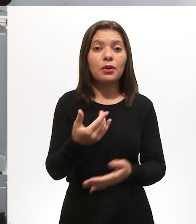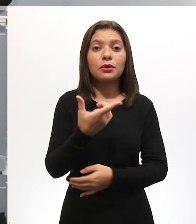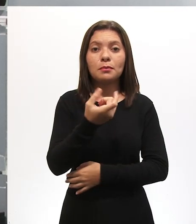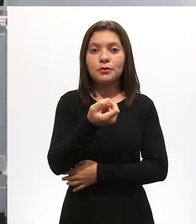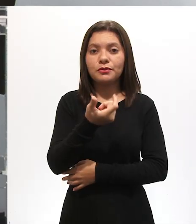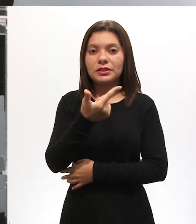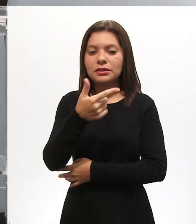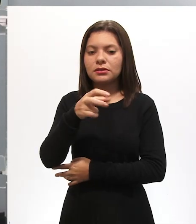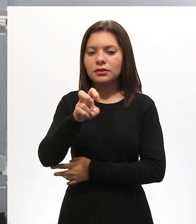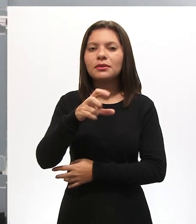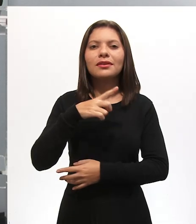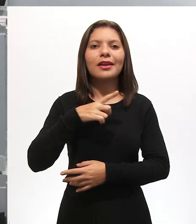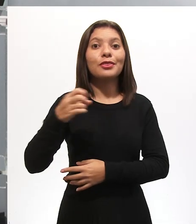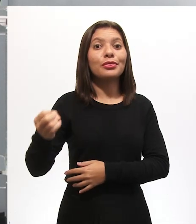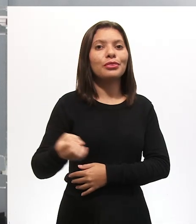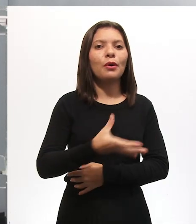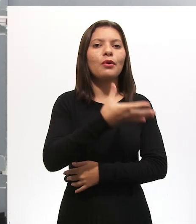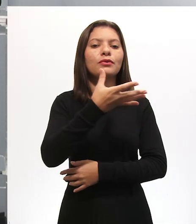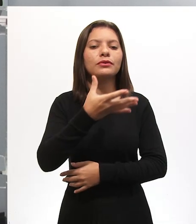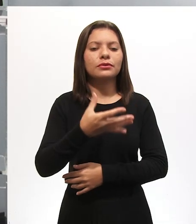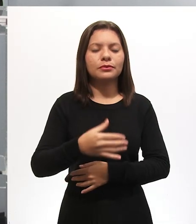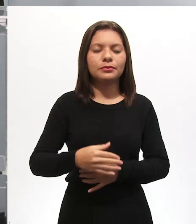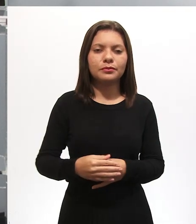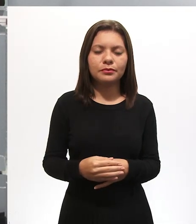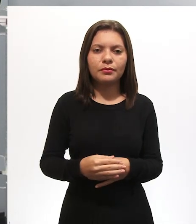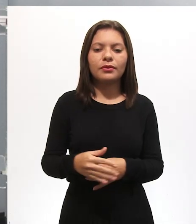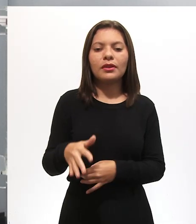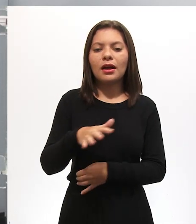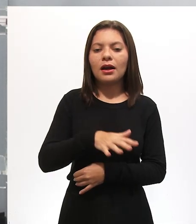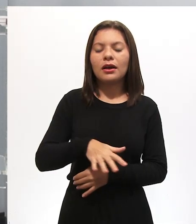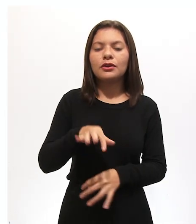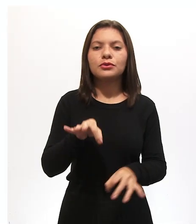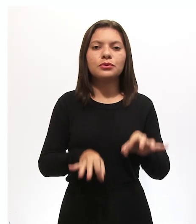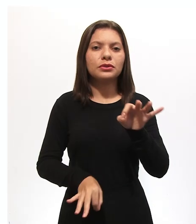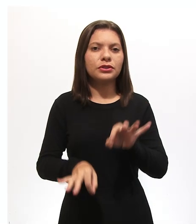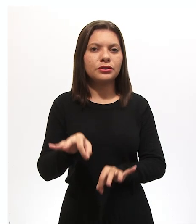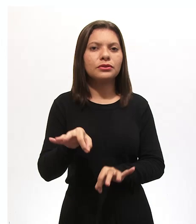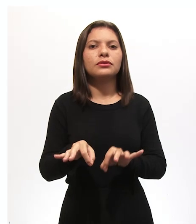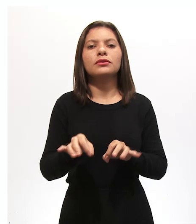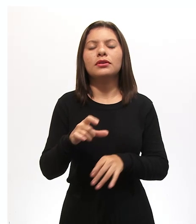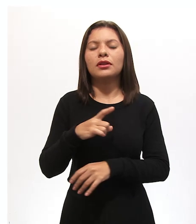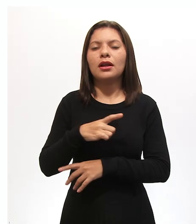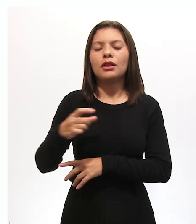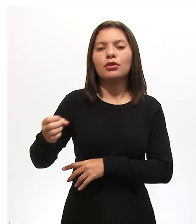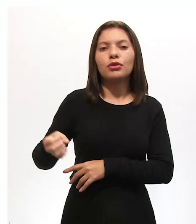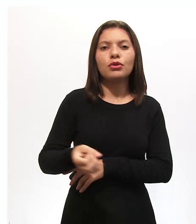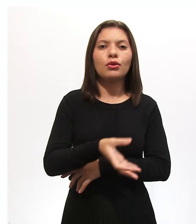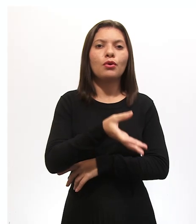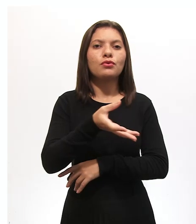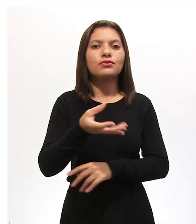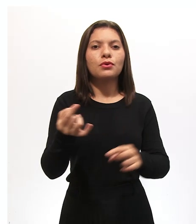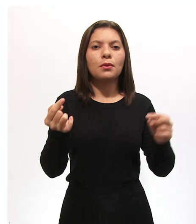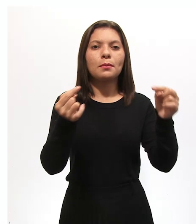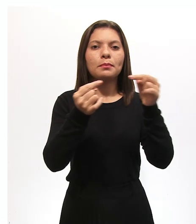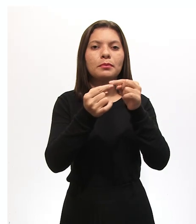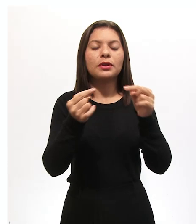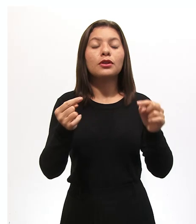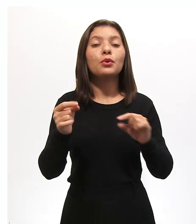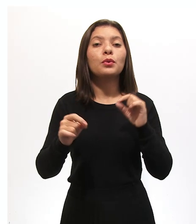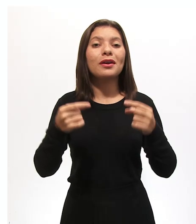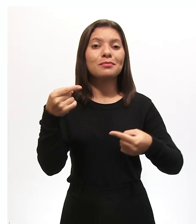tivemos uma mudança. A estrutura do ordenamento jurídico ele trouxe uma mudança relacionada à